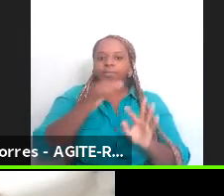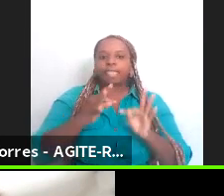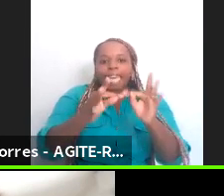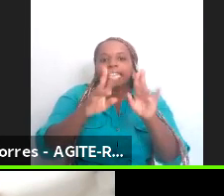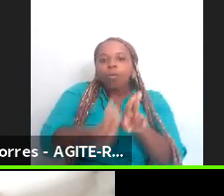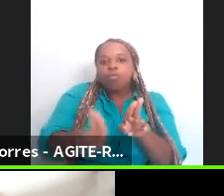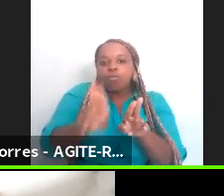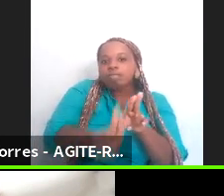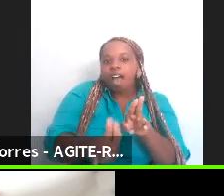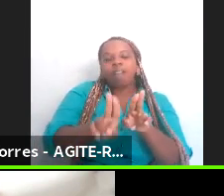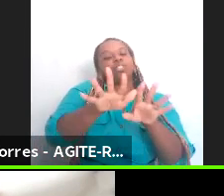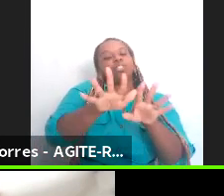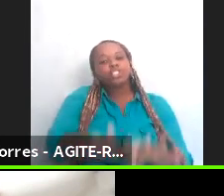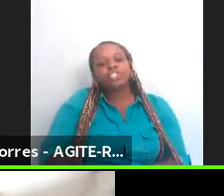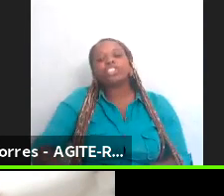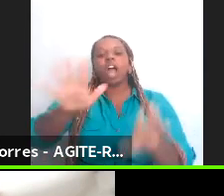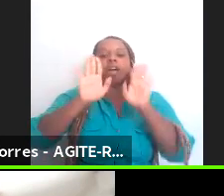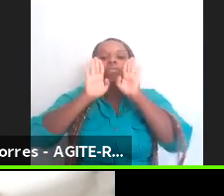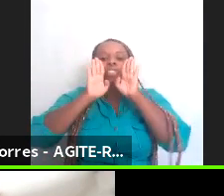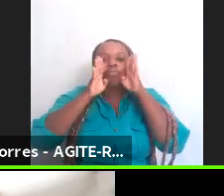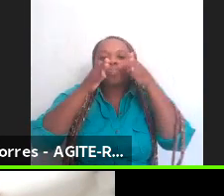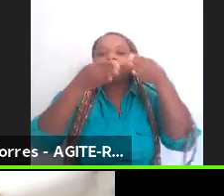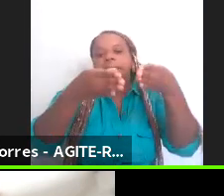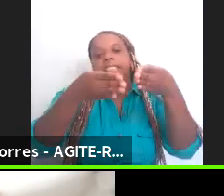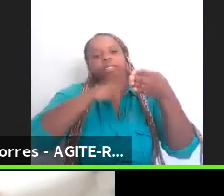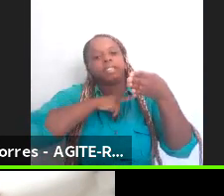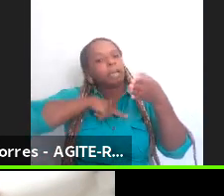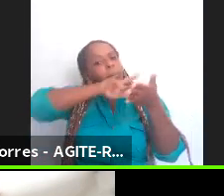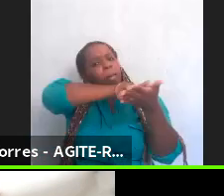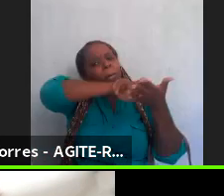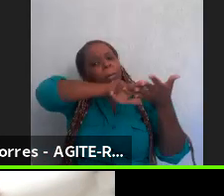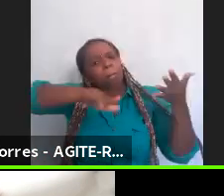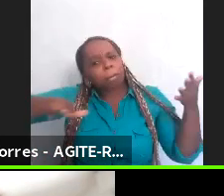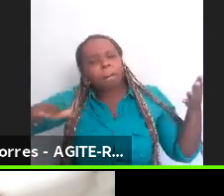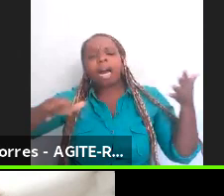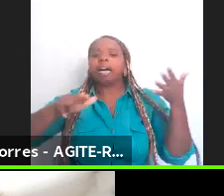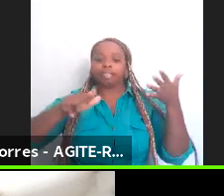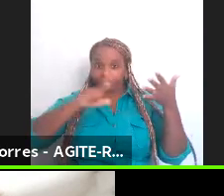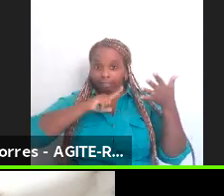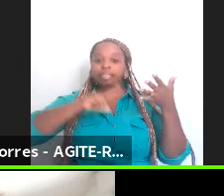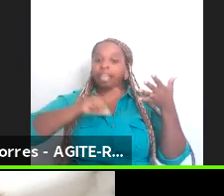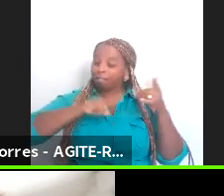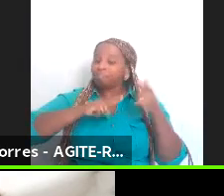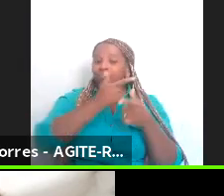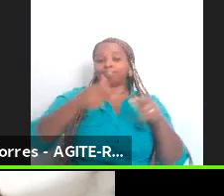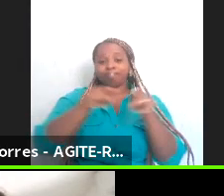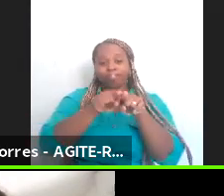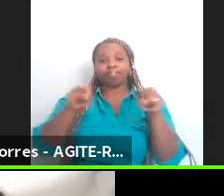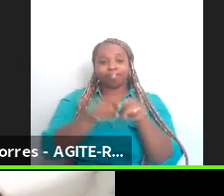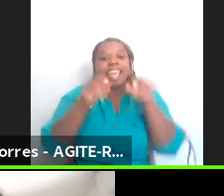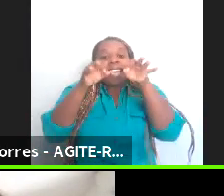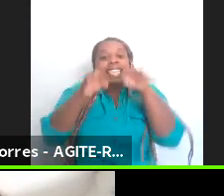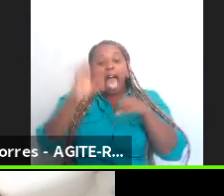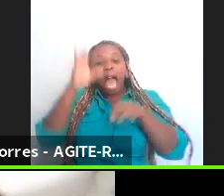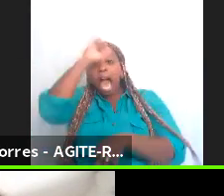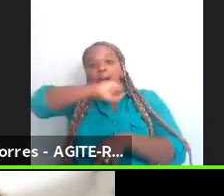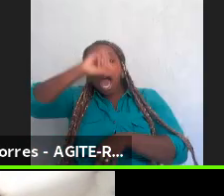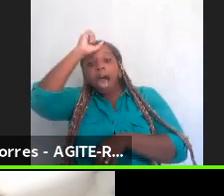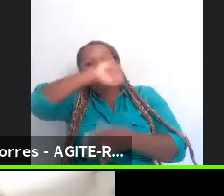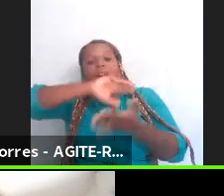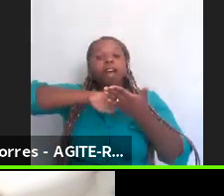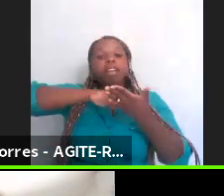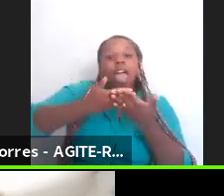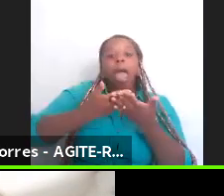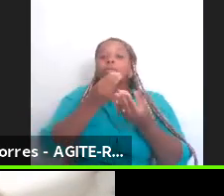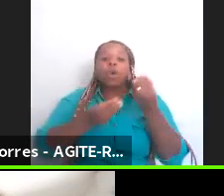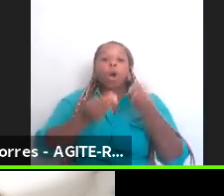mais específicas. A Ana citou algumas, mas existem várias outras. E é exatamente o que se aprende. Como ser intérprete é aprender a usar